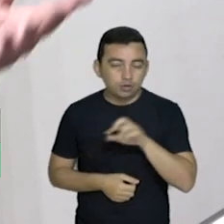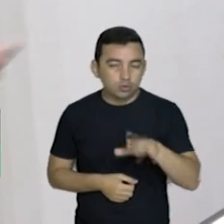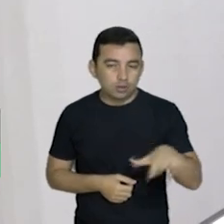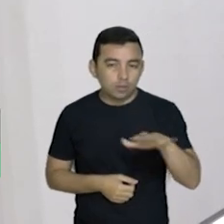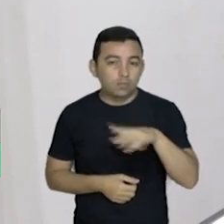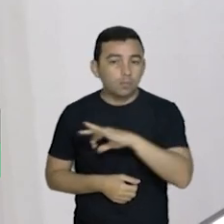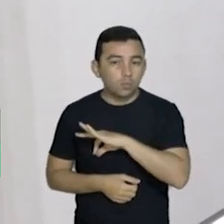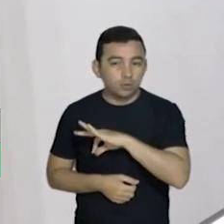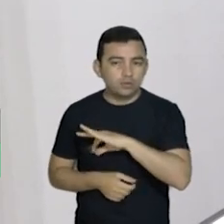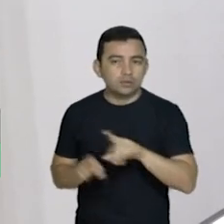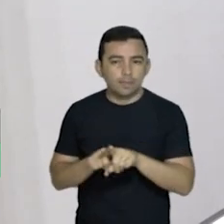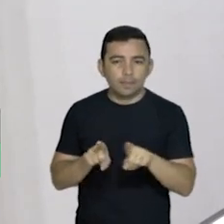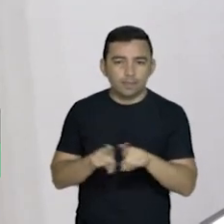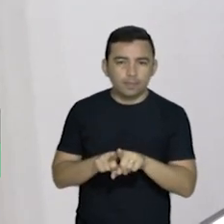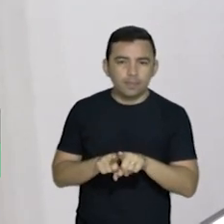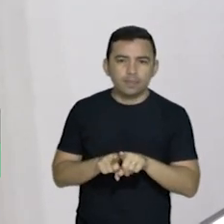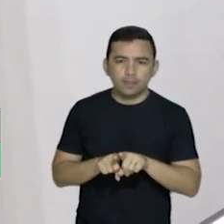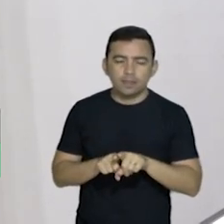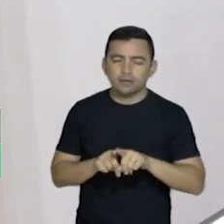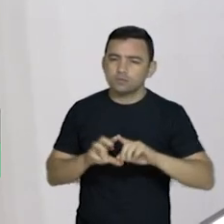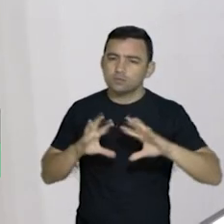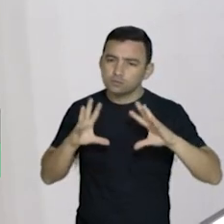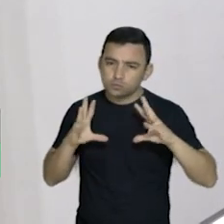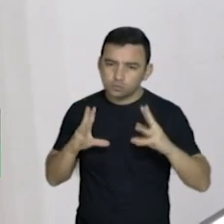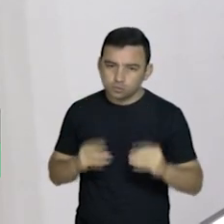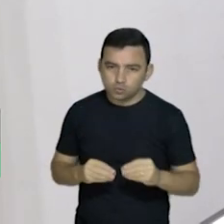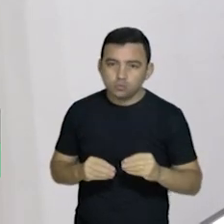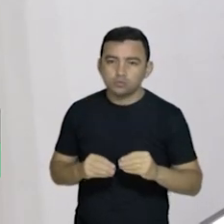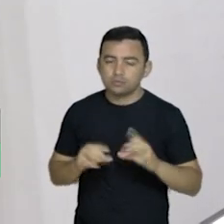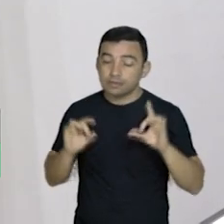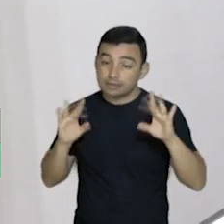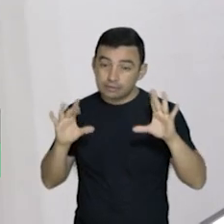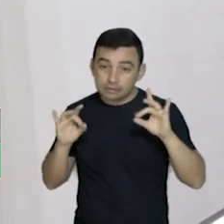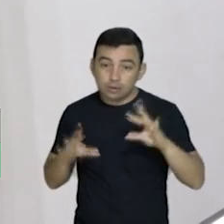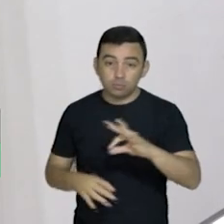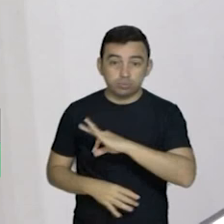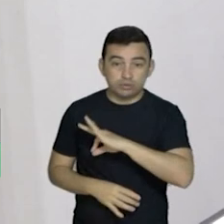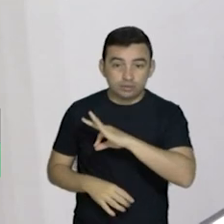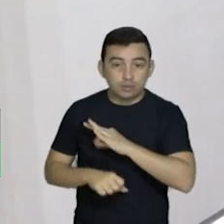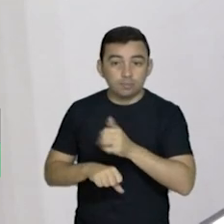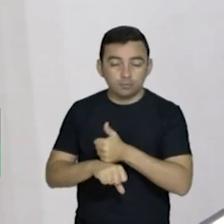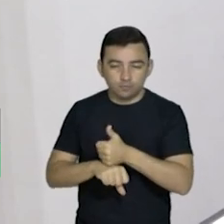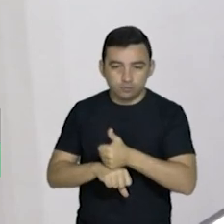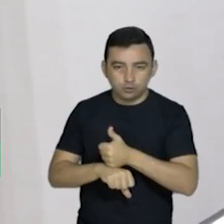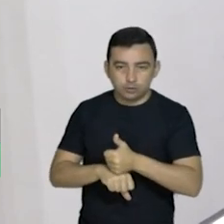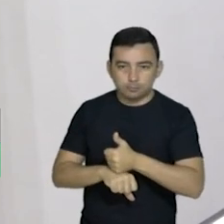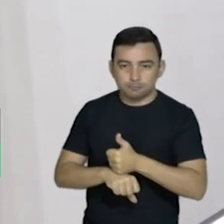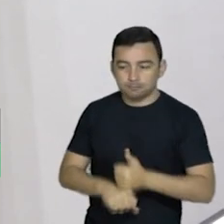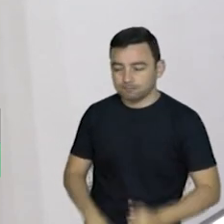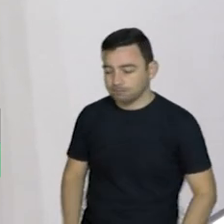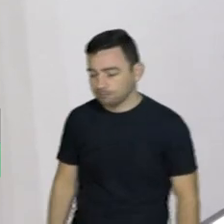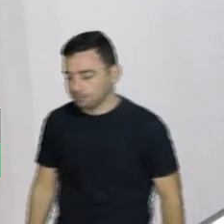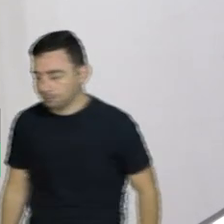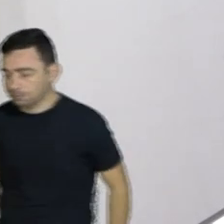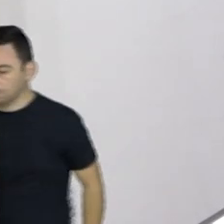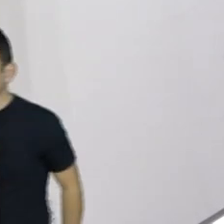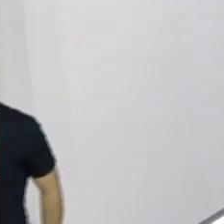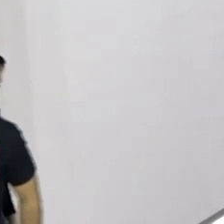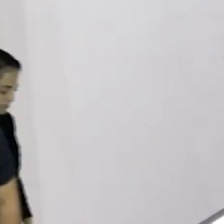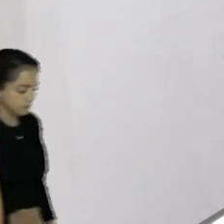com todos os excelentes policiais profissionais fizeram realizaram